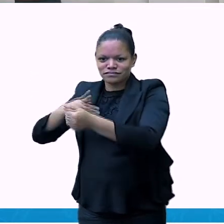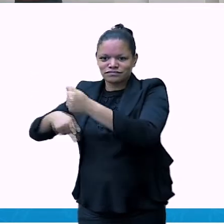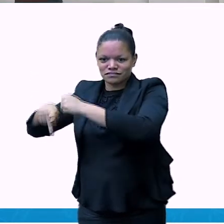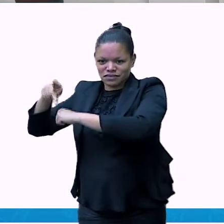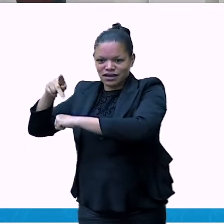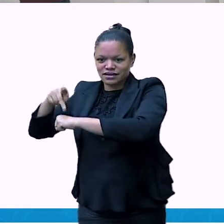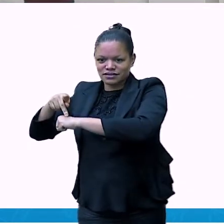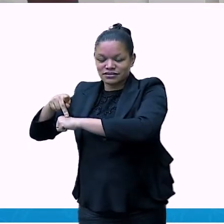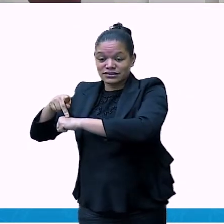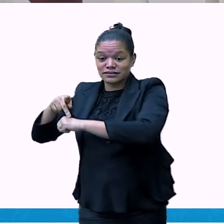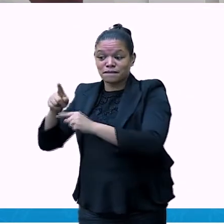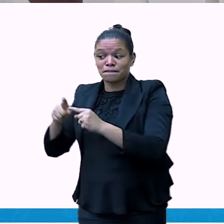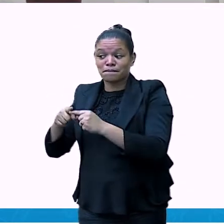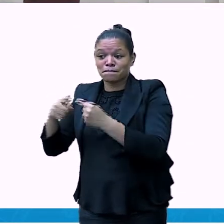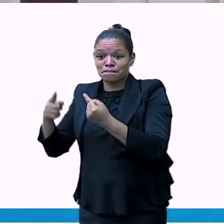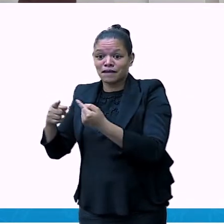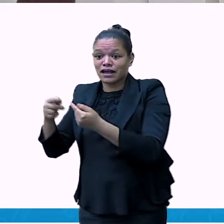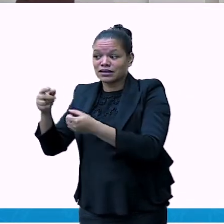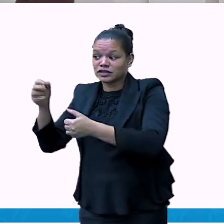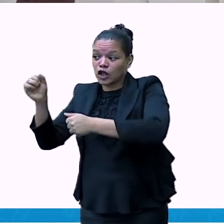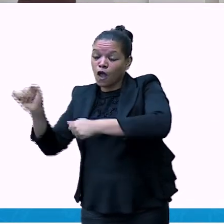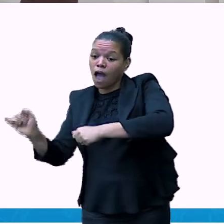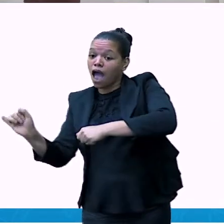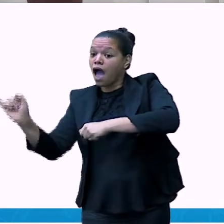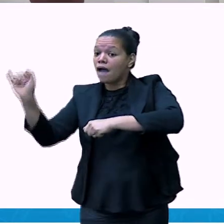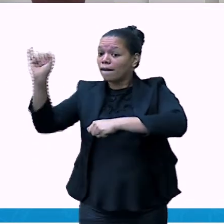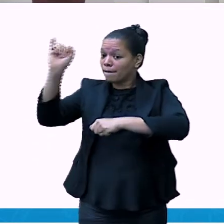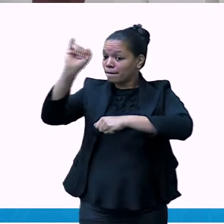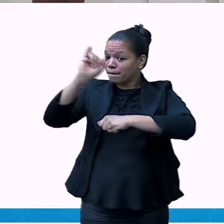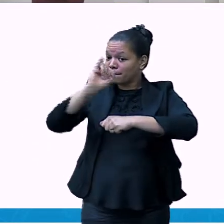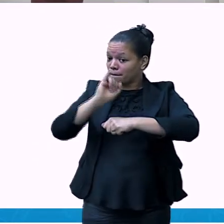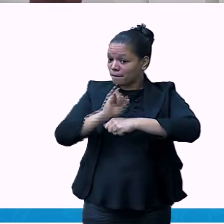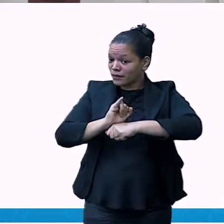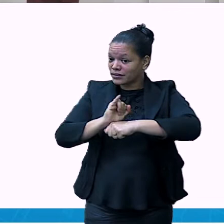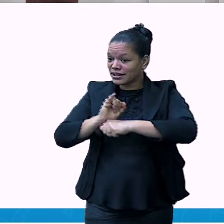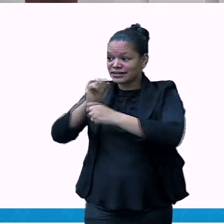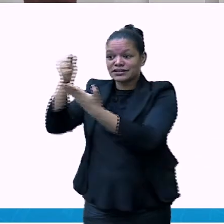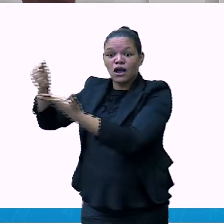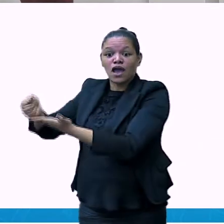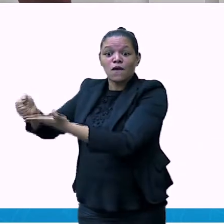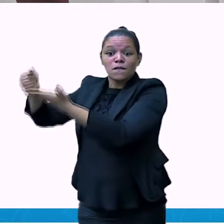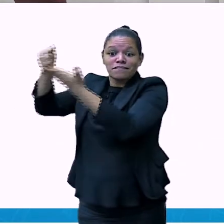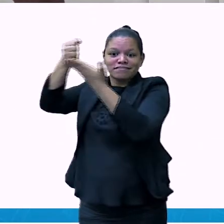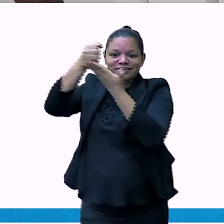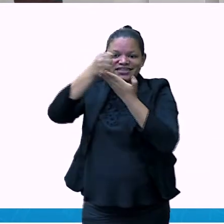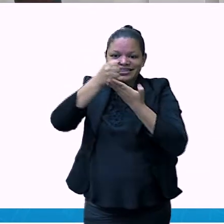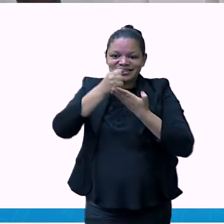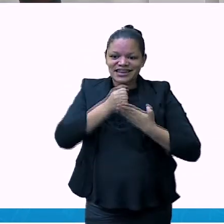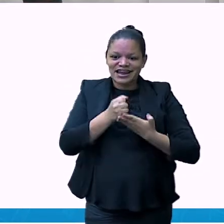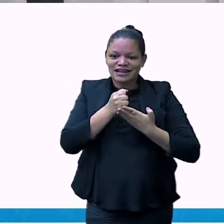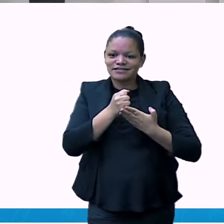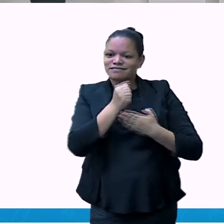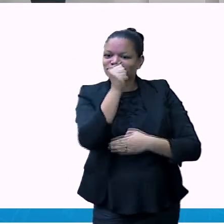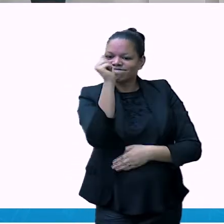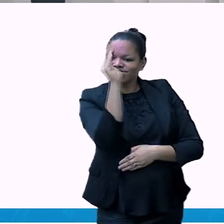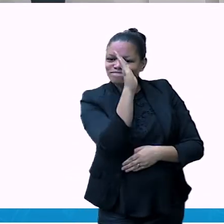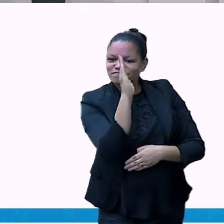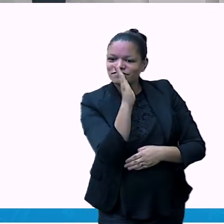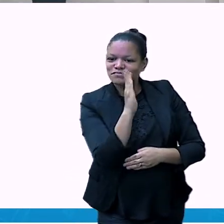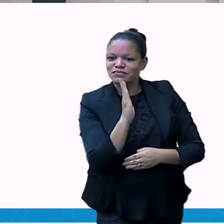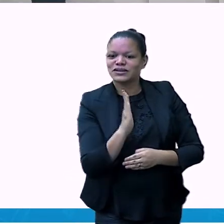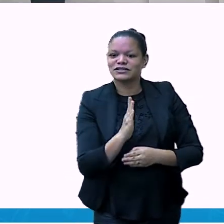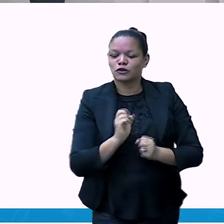que o país ainda não é capaz de produzir com tanta eficácia ou com grande escala. A importação,